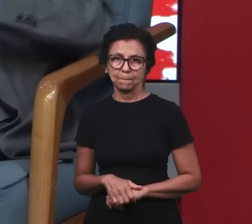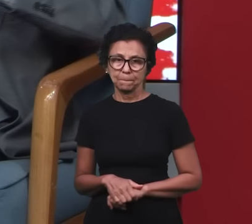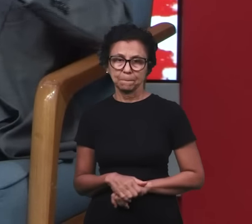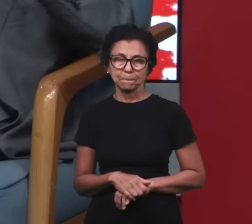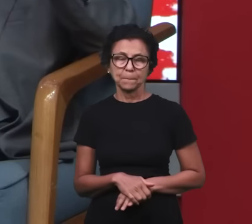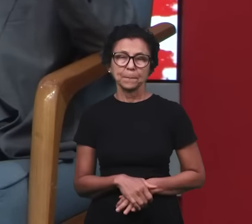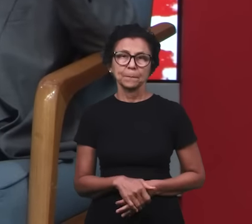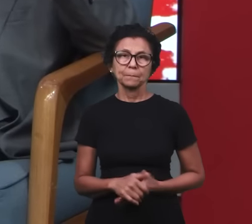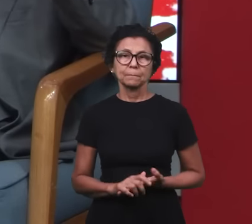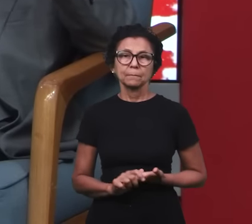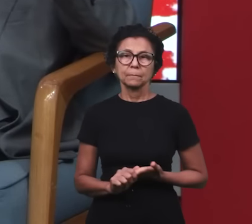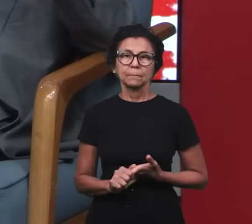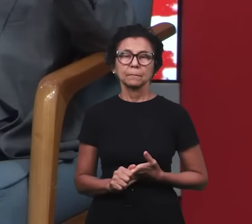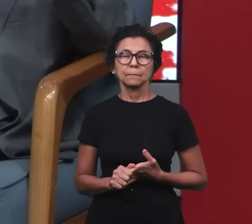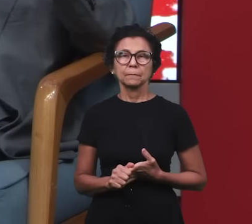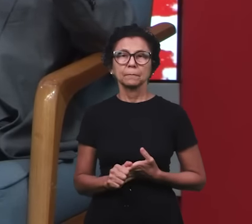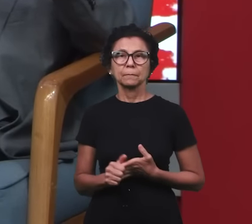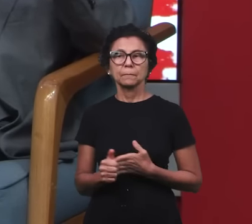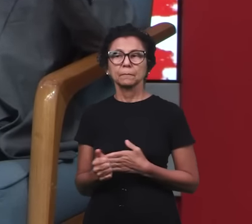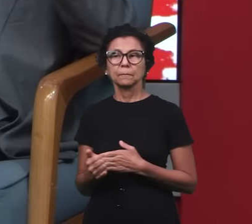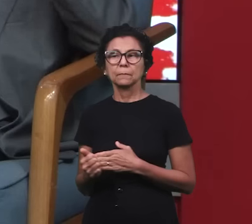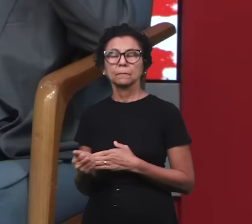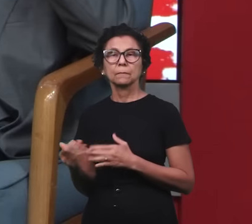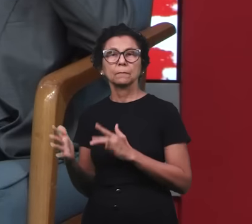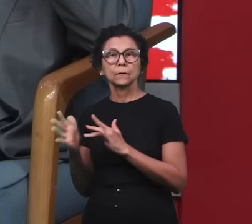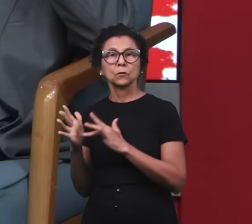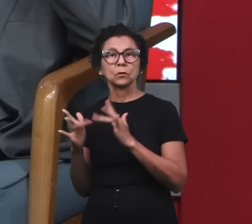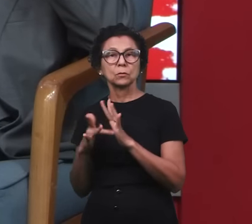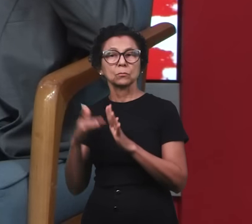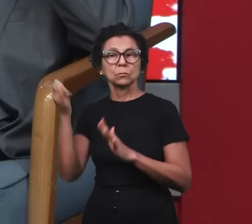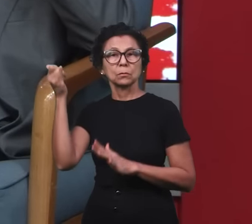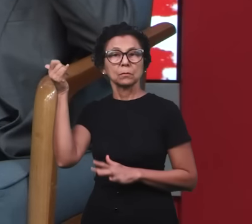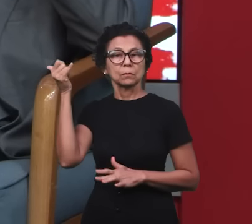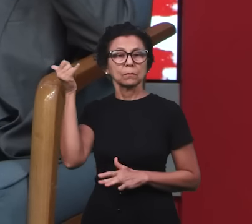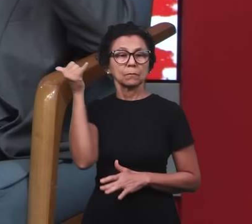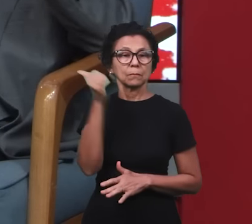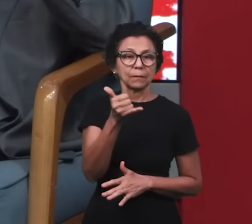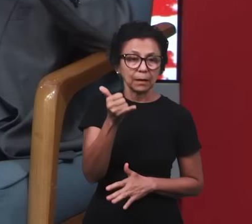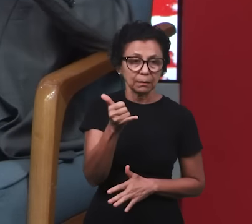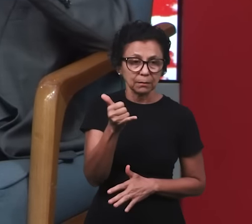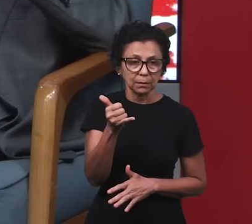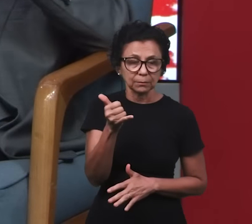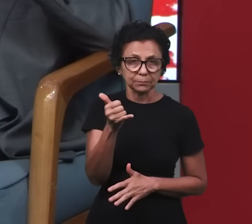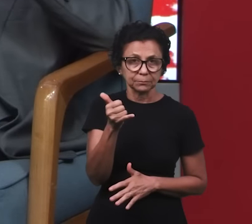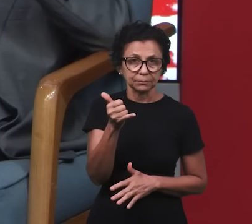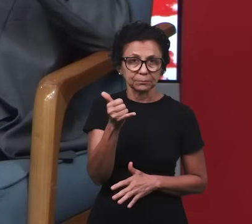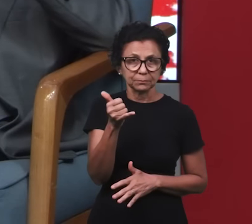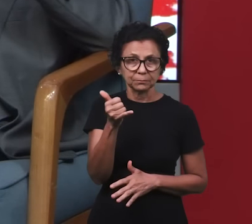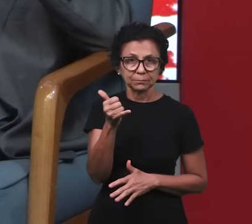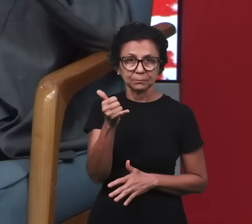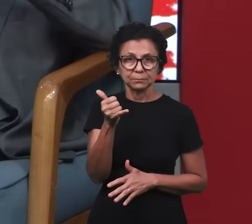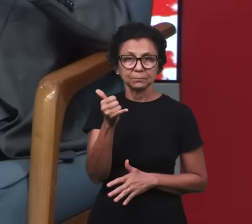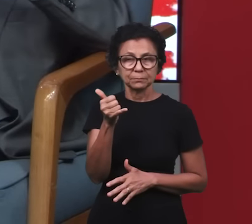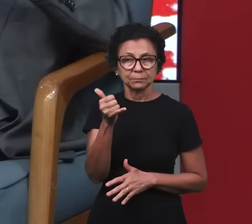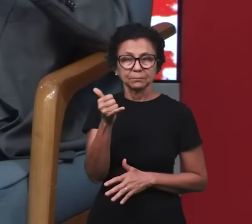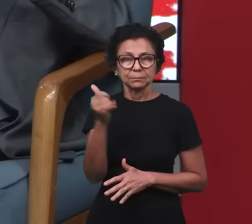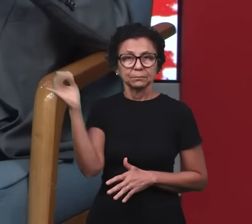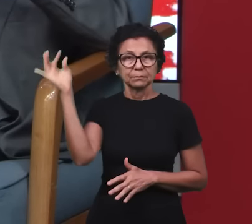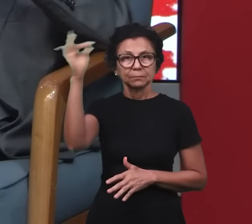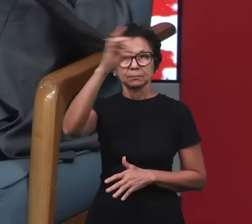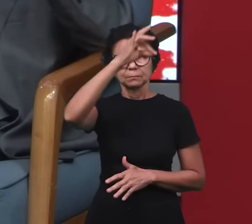Quando Jesus se revela dessa forma, o Espírito se